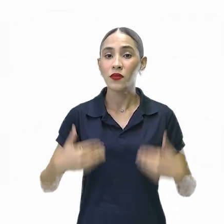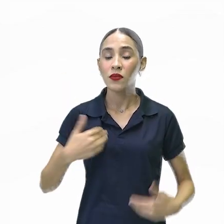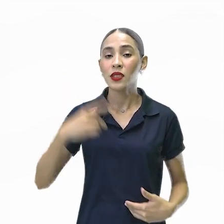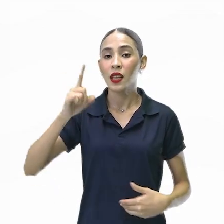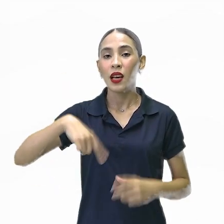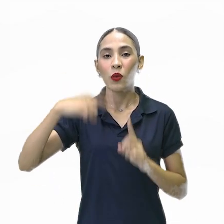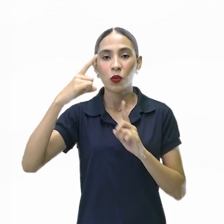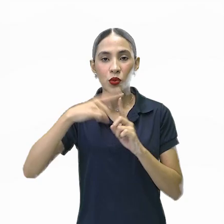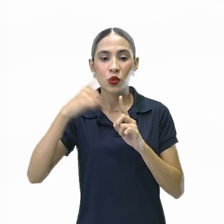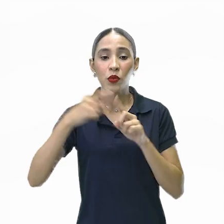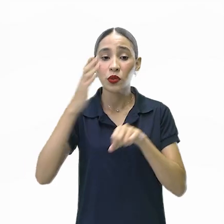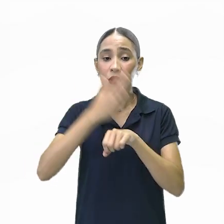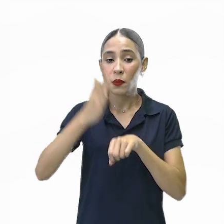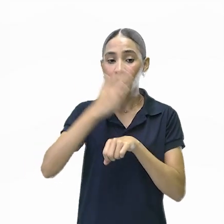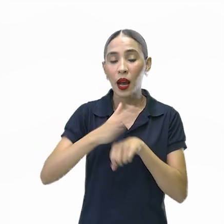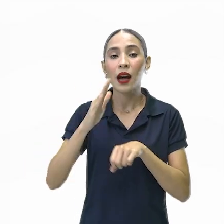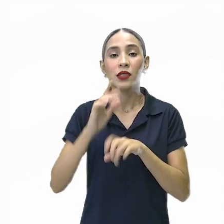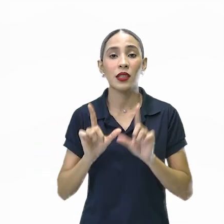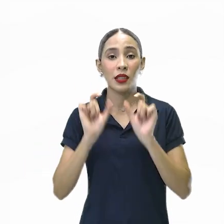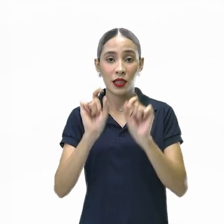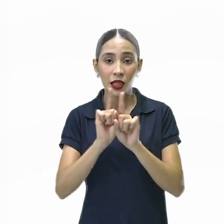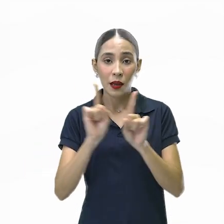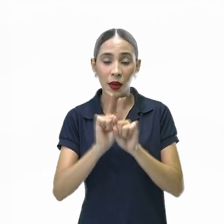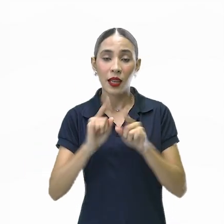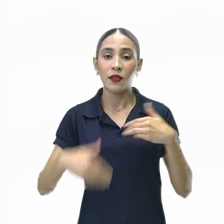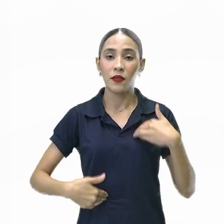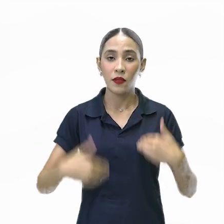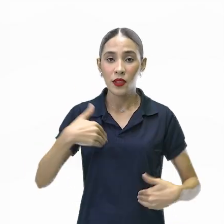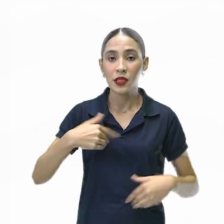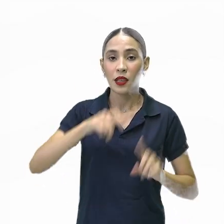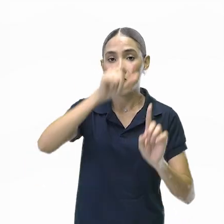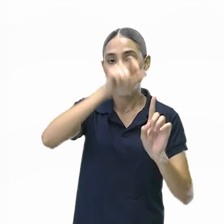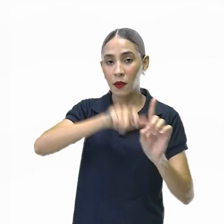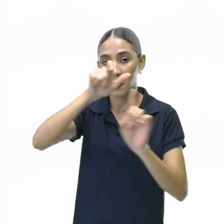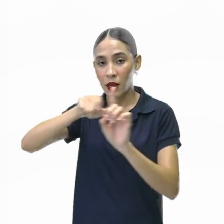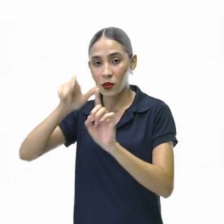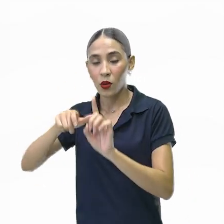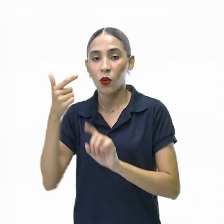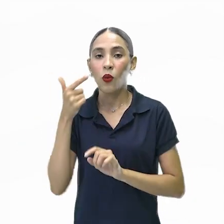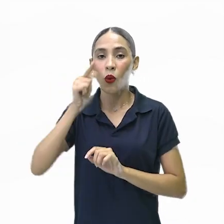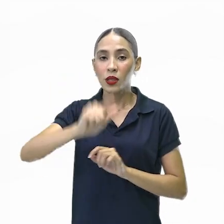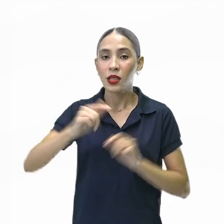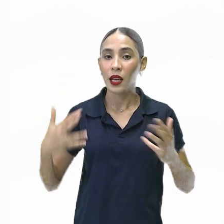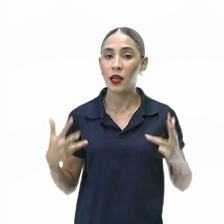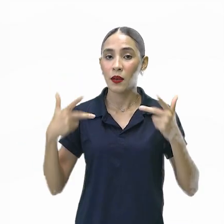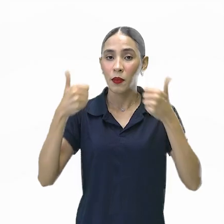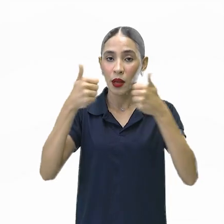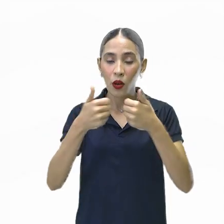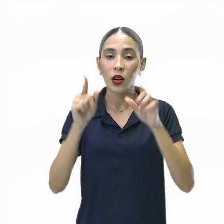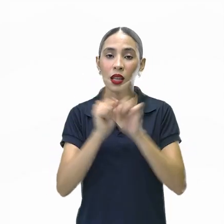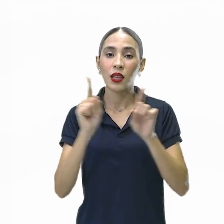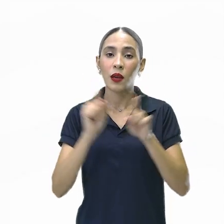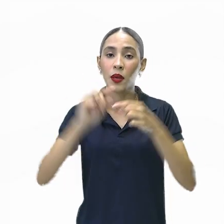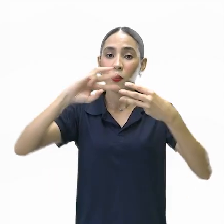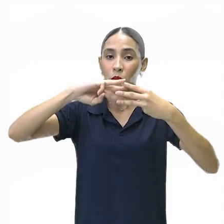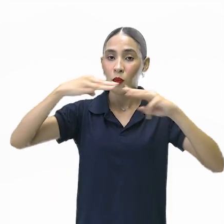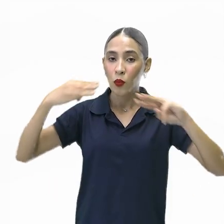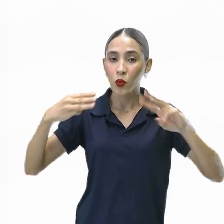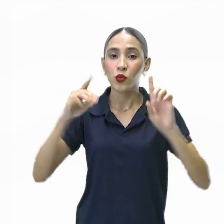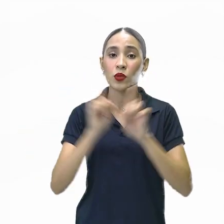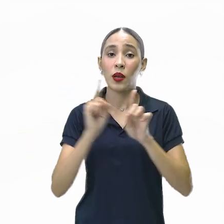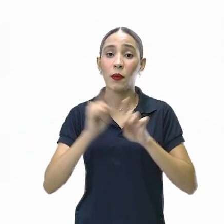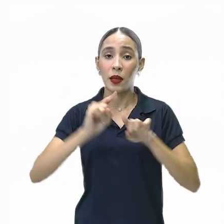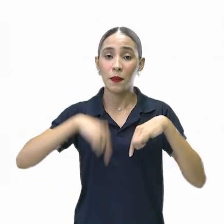uma modalidade de prática de atividade física em que o indivíduo alcança uma melhora no funcionamento músculo-esquelético